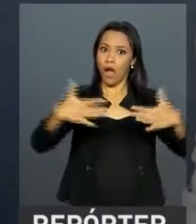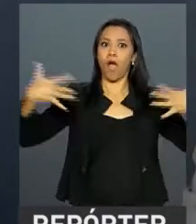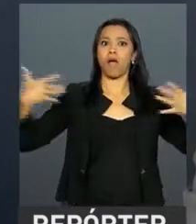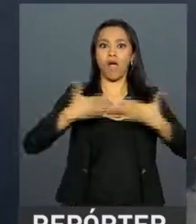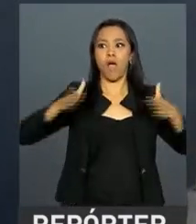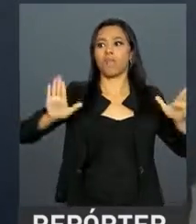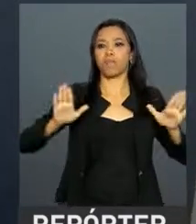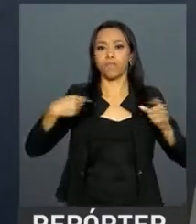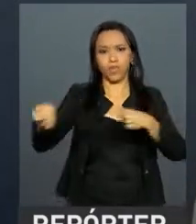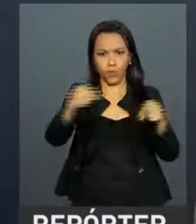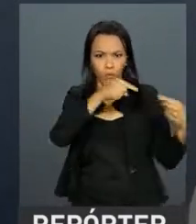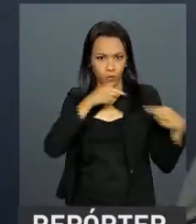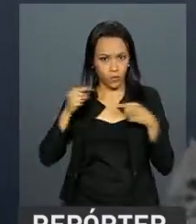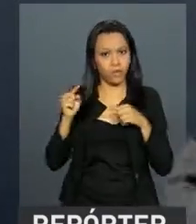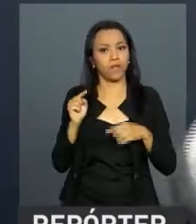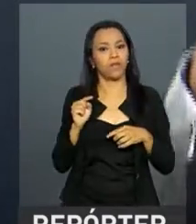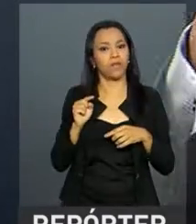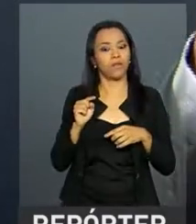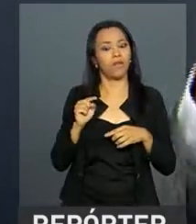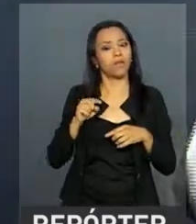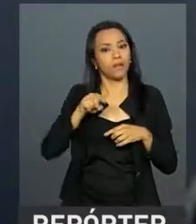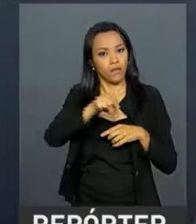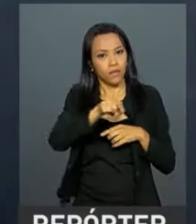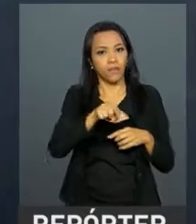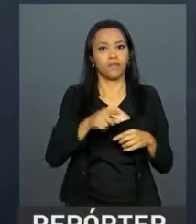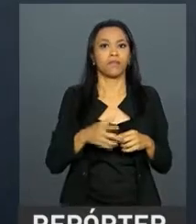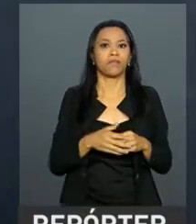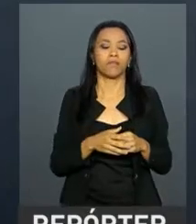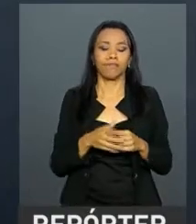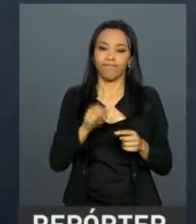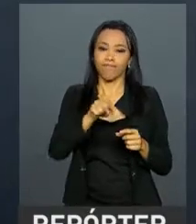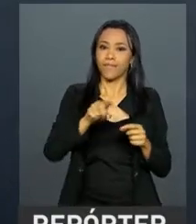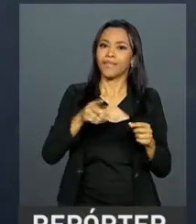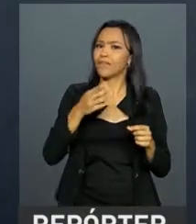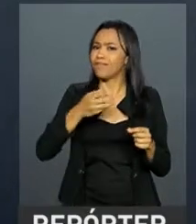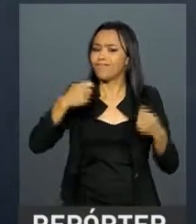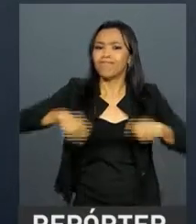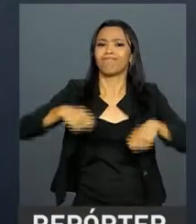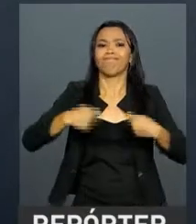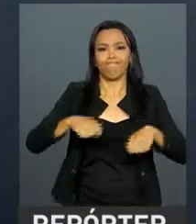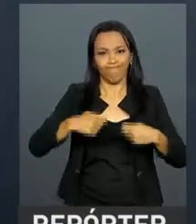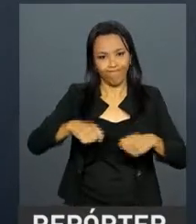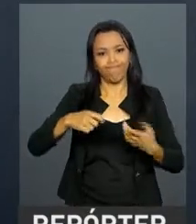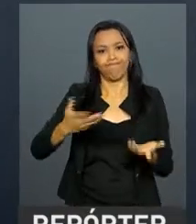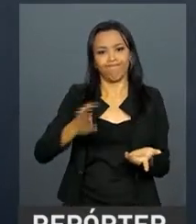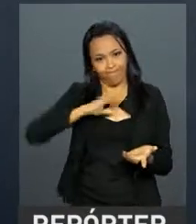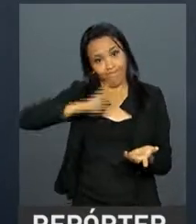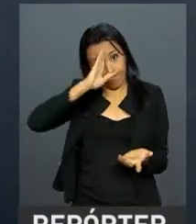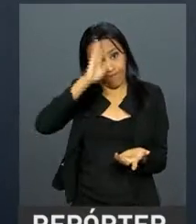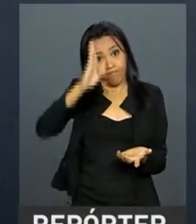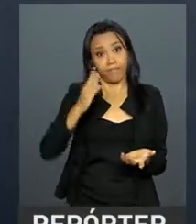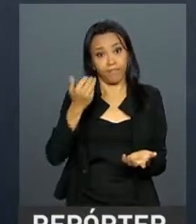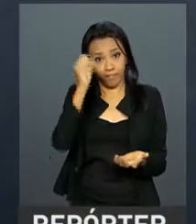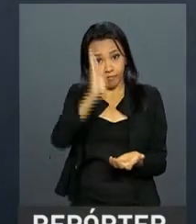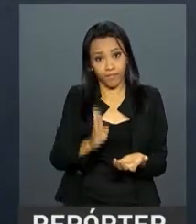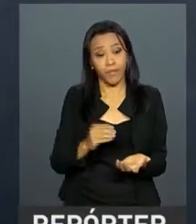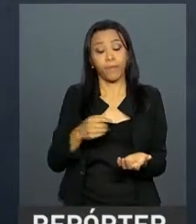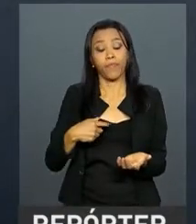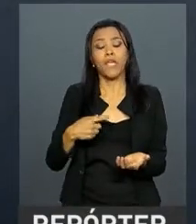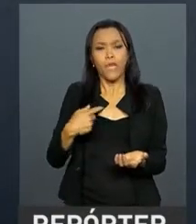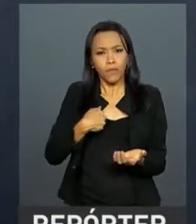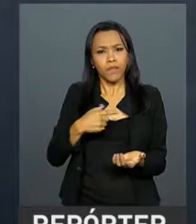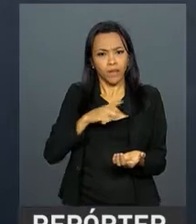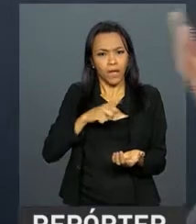debate da quase revolução previdenciária indispensável para o país. Eu tenho exemplos